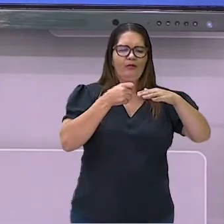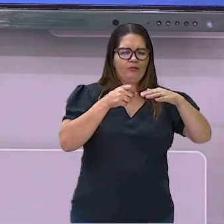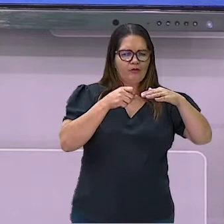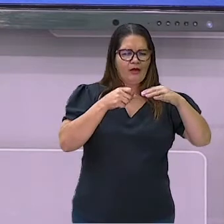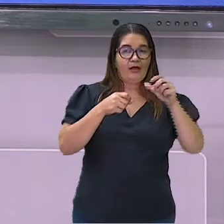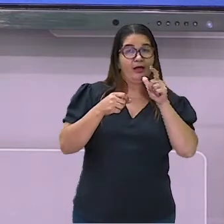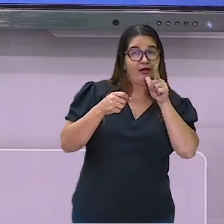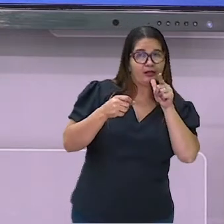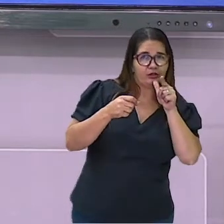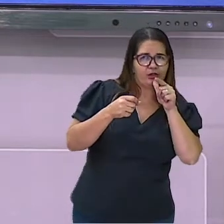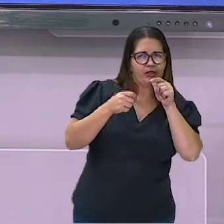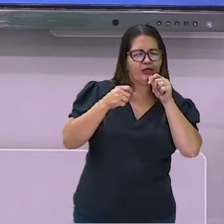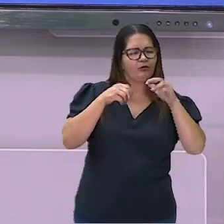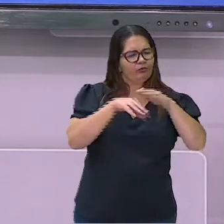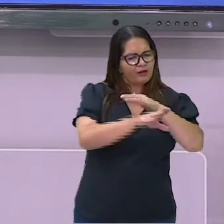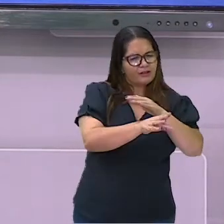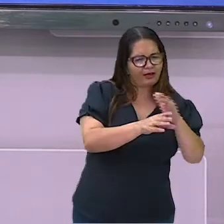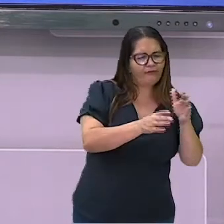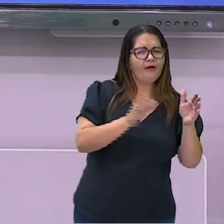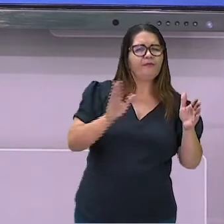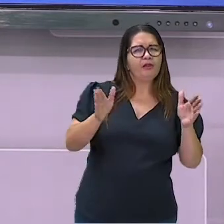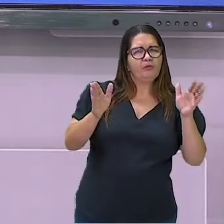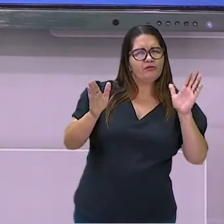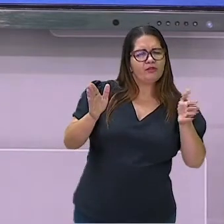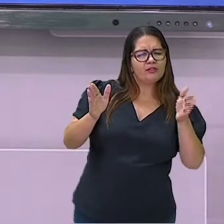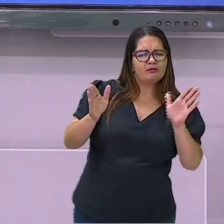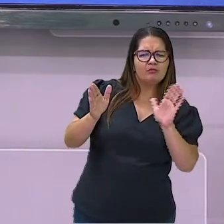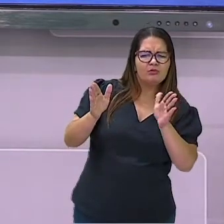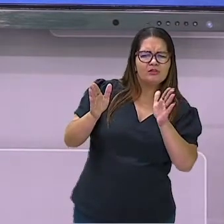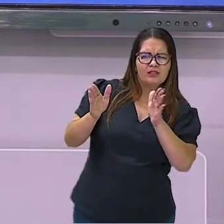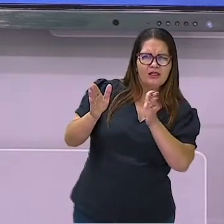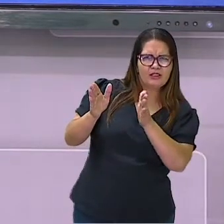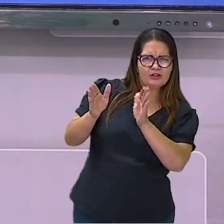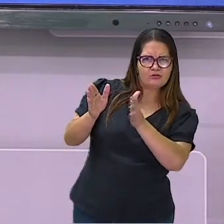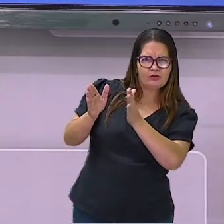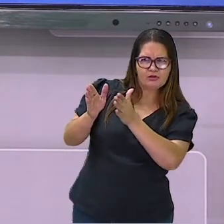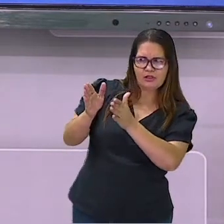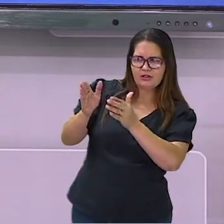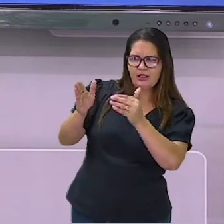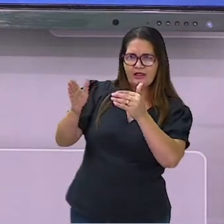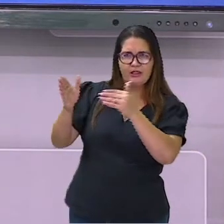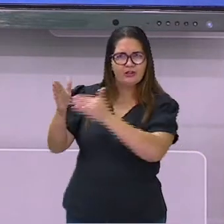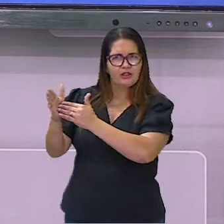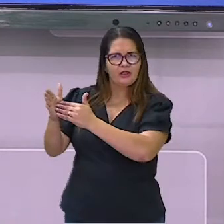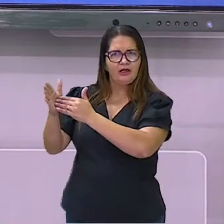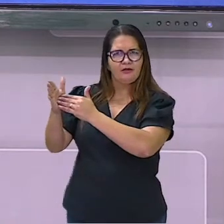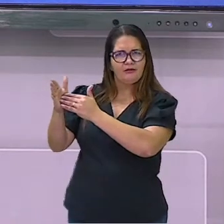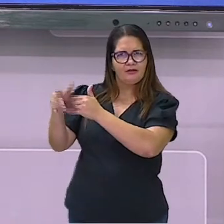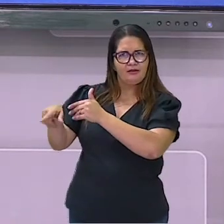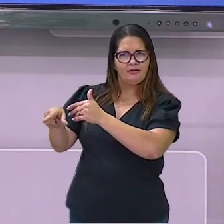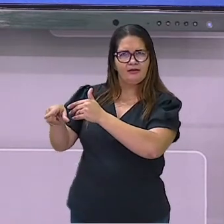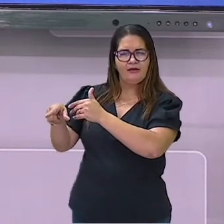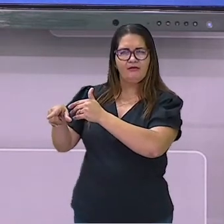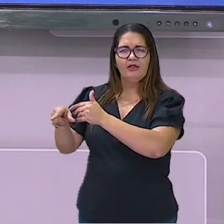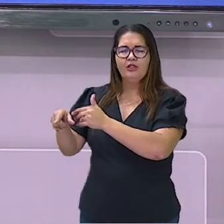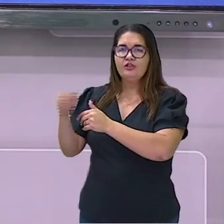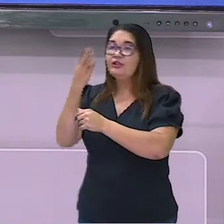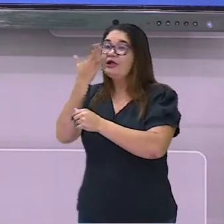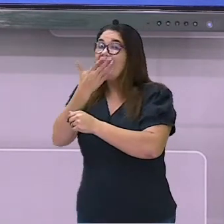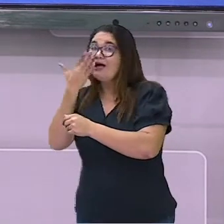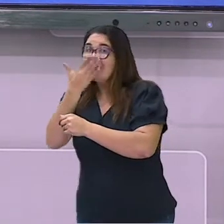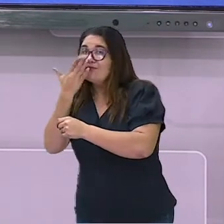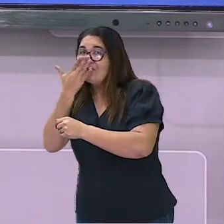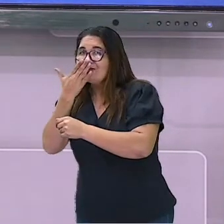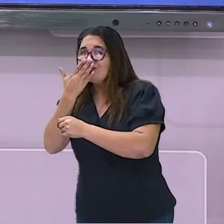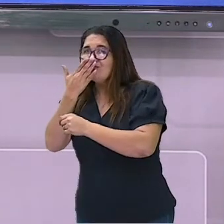trabalhadores, como o purgado, administrava o processo de clareamento